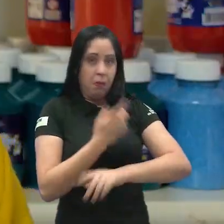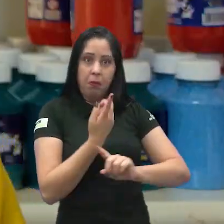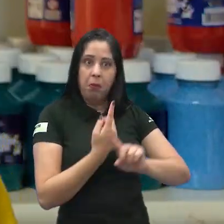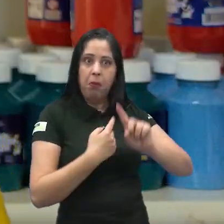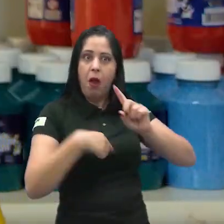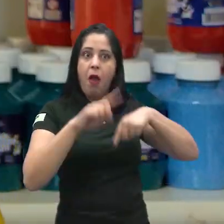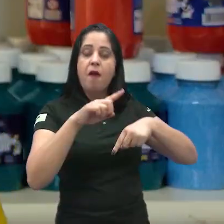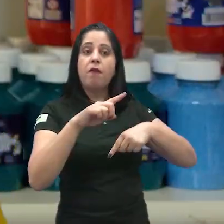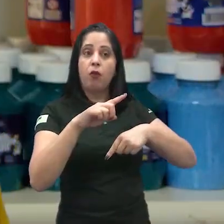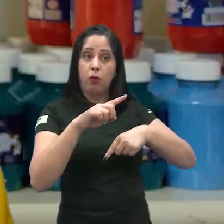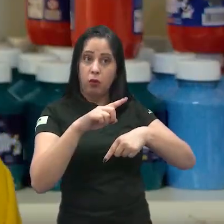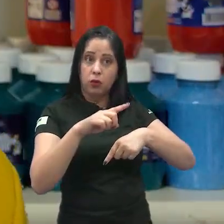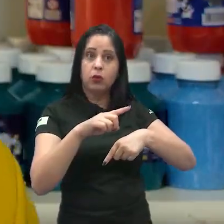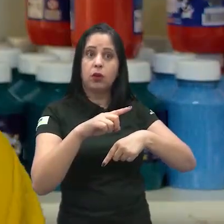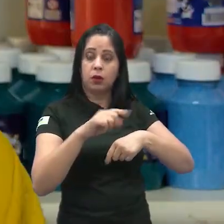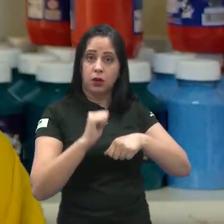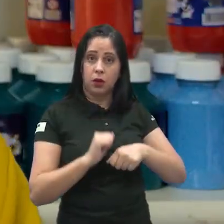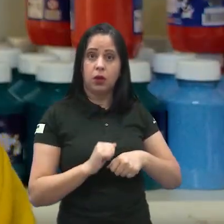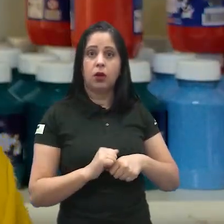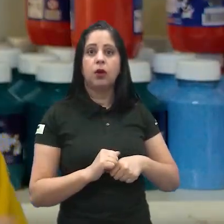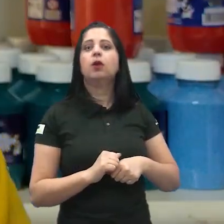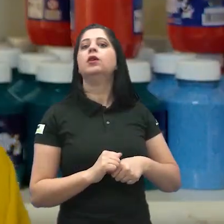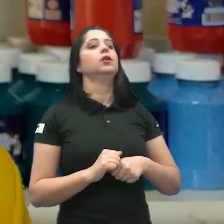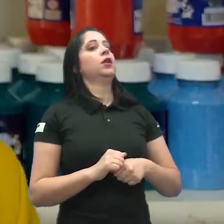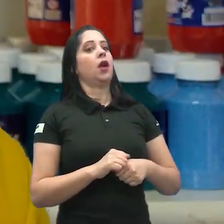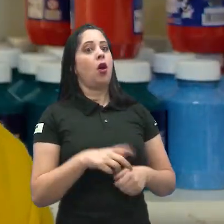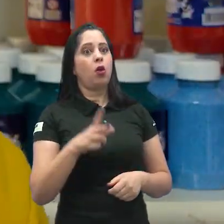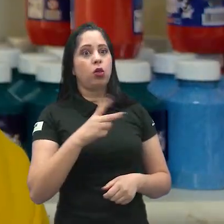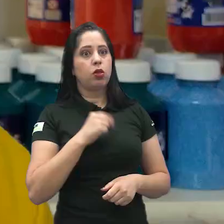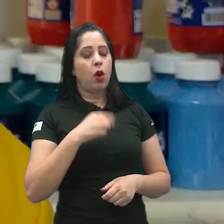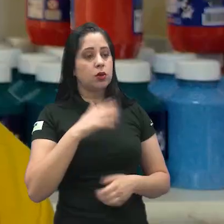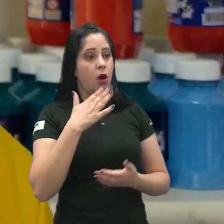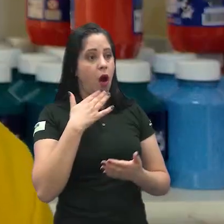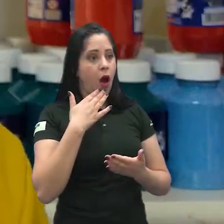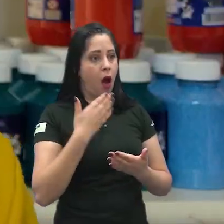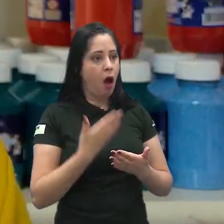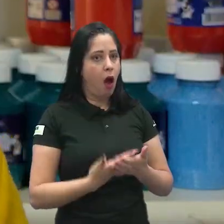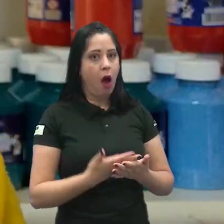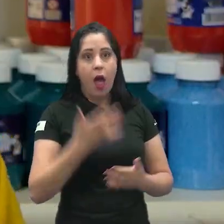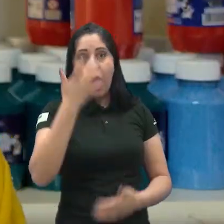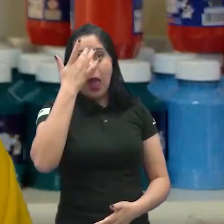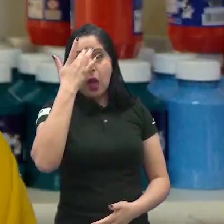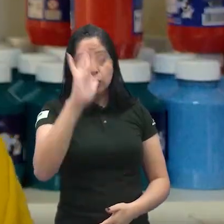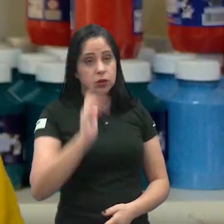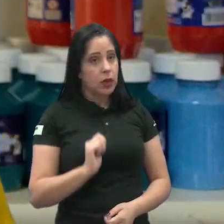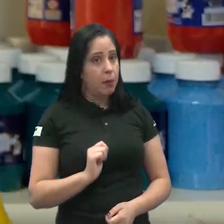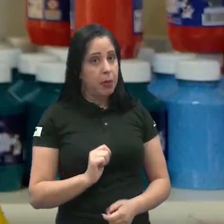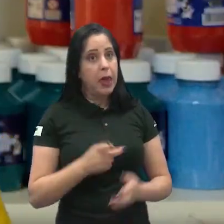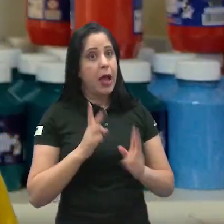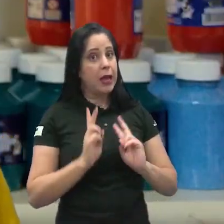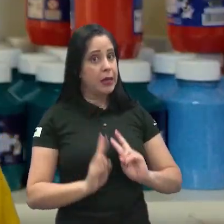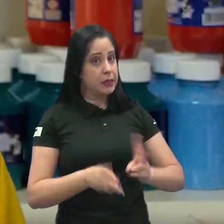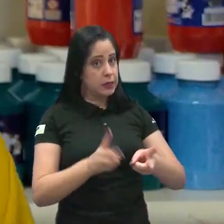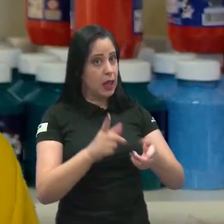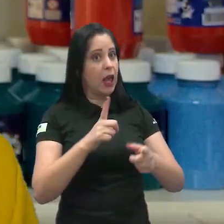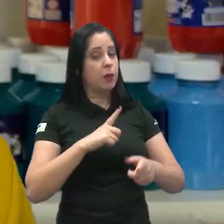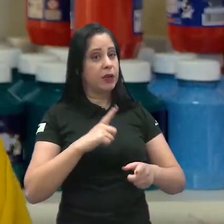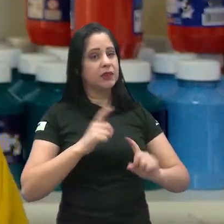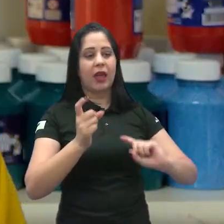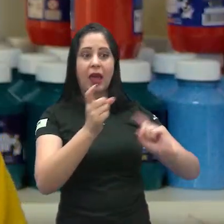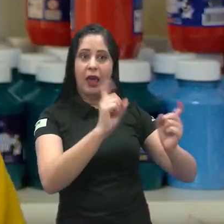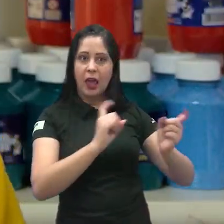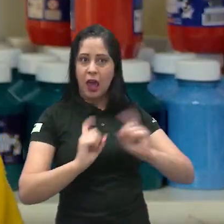fenomenal, desde a primeira semana. O impressionante é que eu não sabia que acontecia, são as reuniões semestrais para encerrar